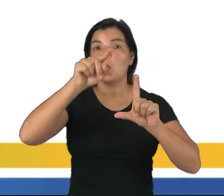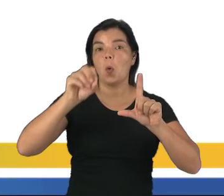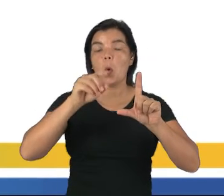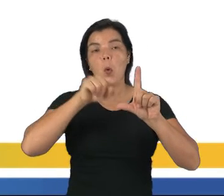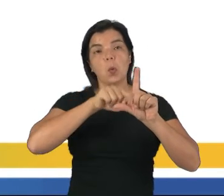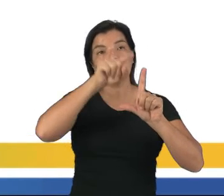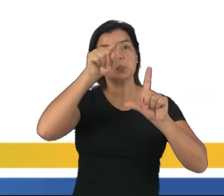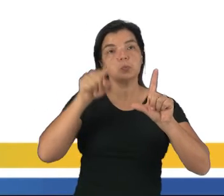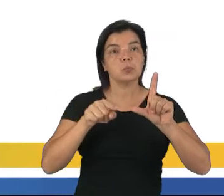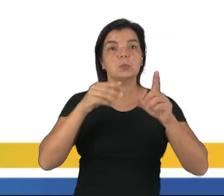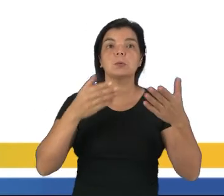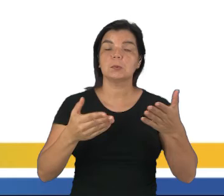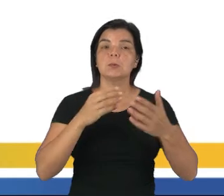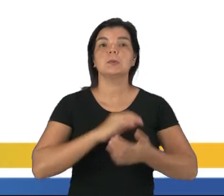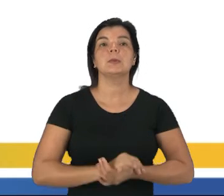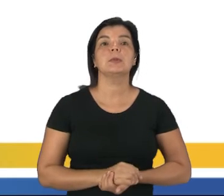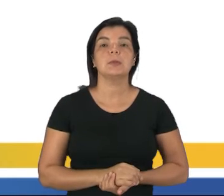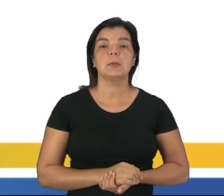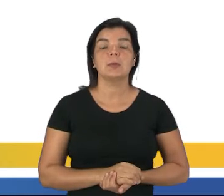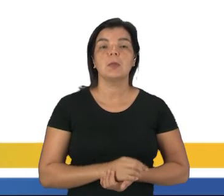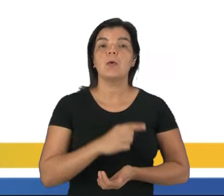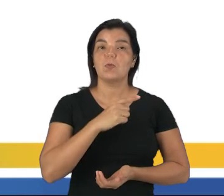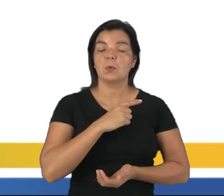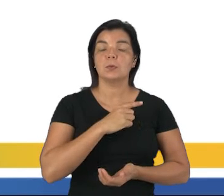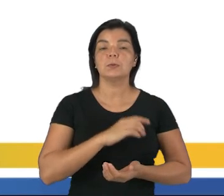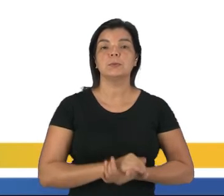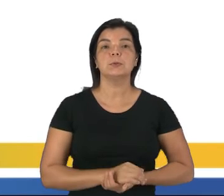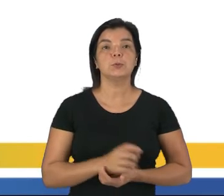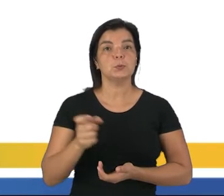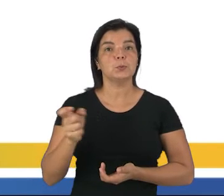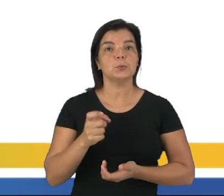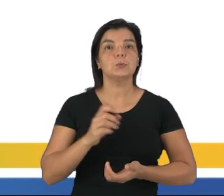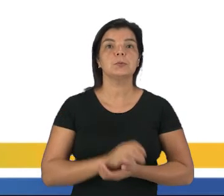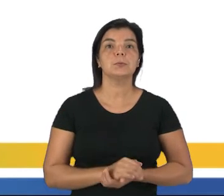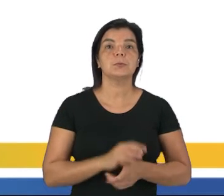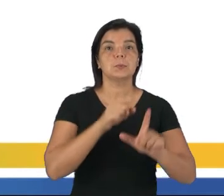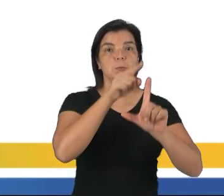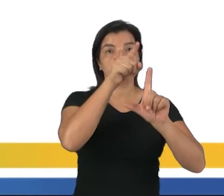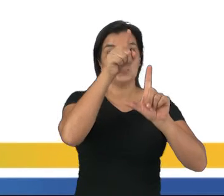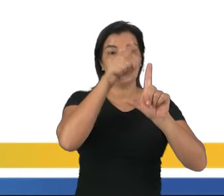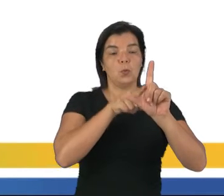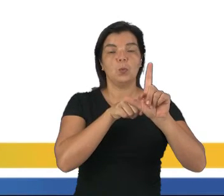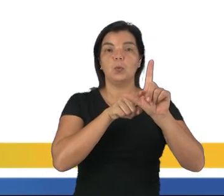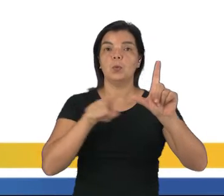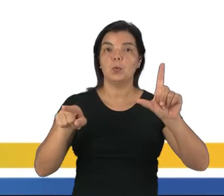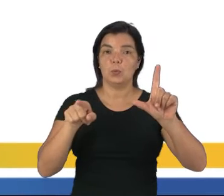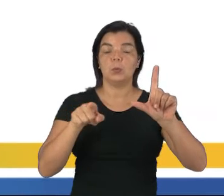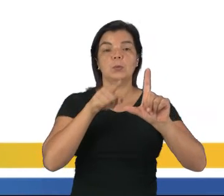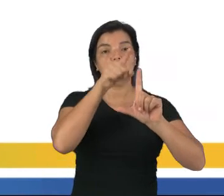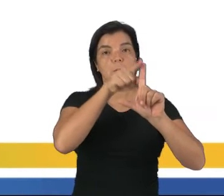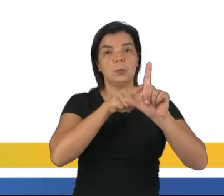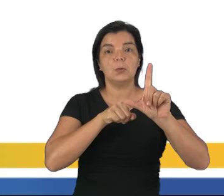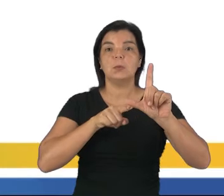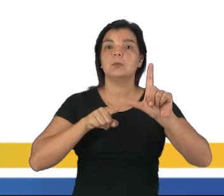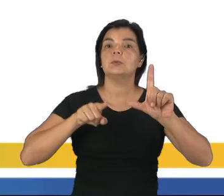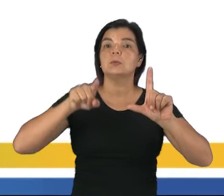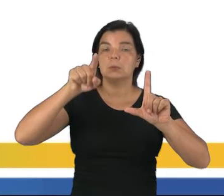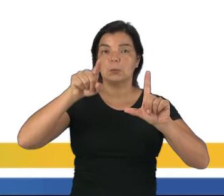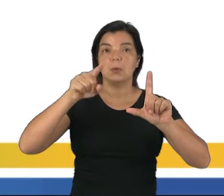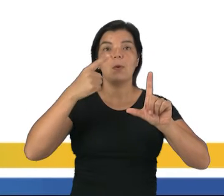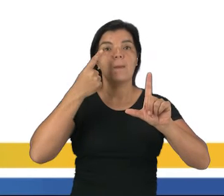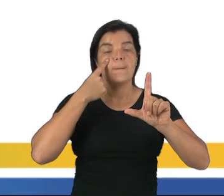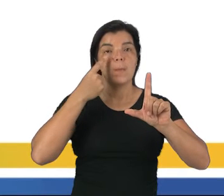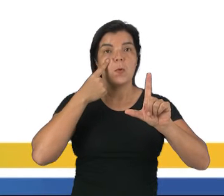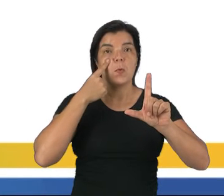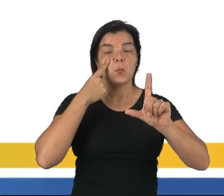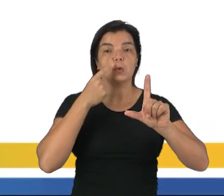o gráfico da função do segundo grau, vai cortar o eixo x. Observe aqui no desenho, eu tenho aqui a parábola, e aí ela vai